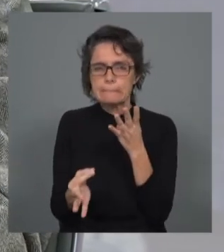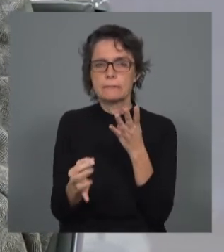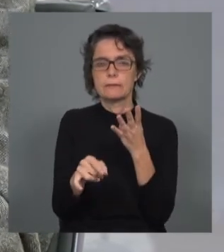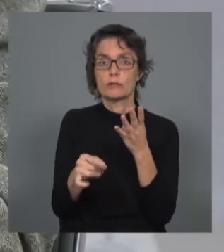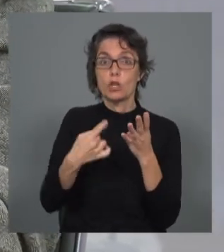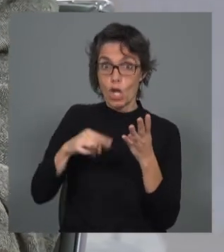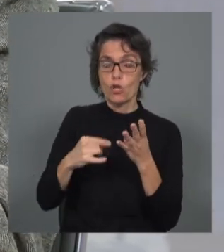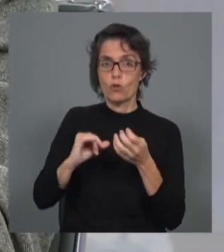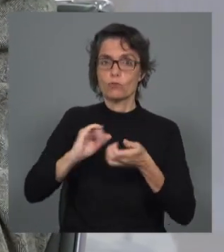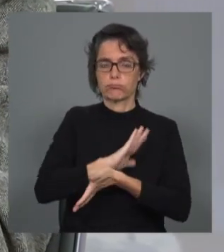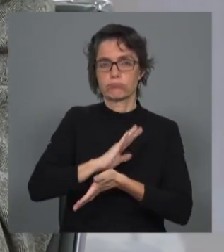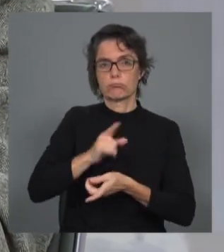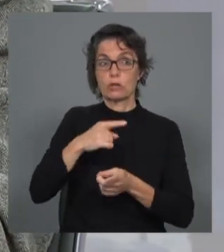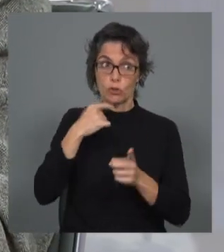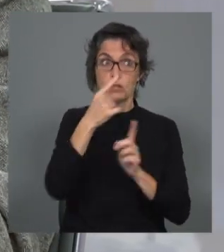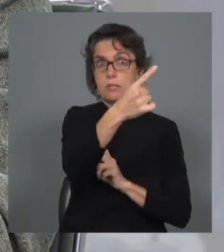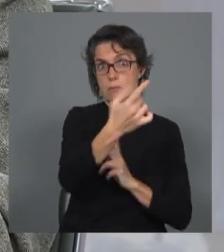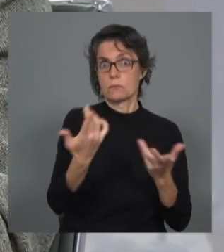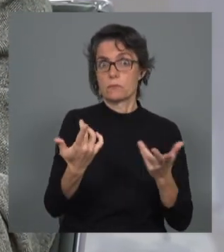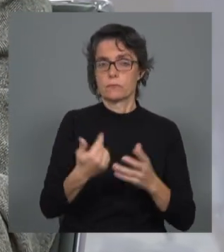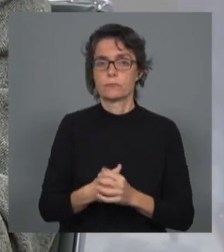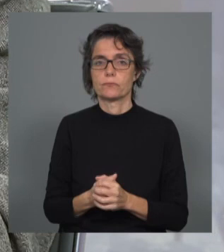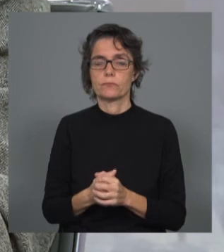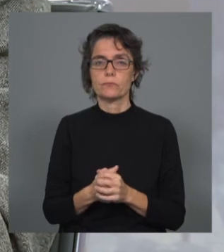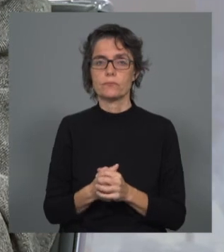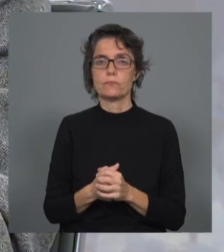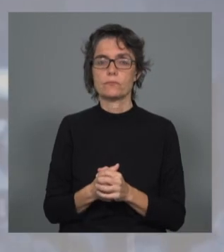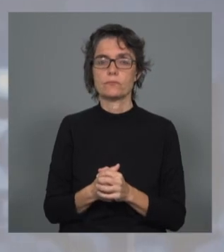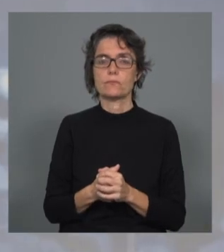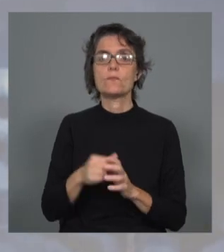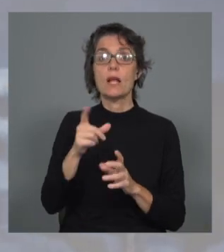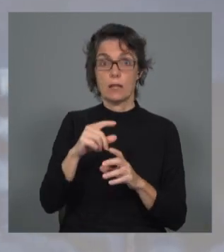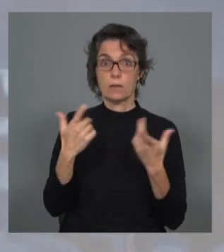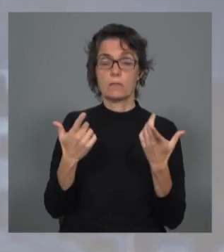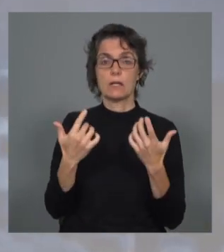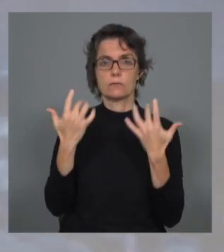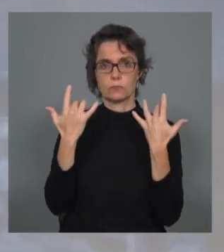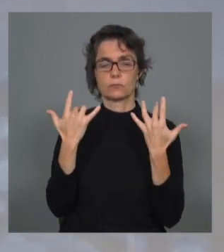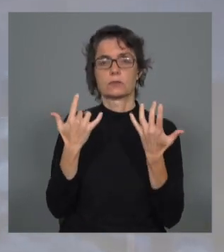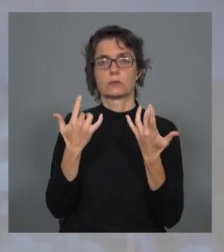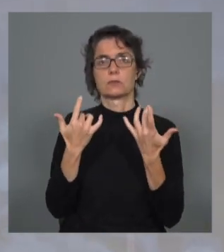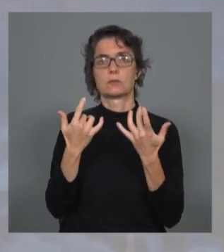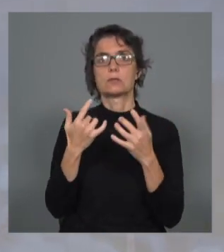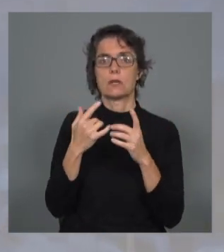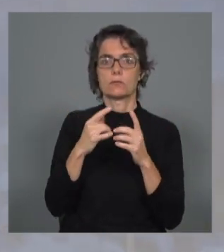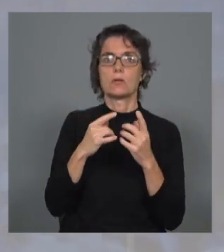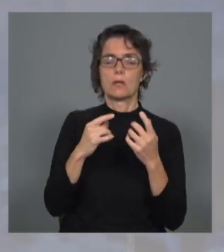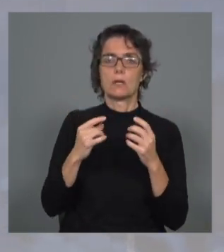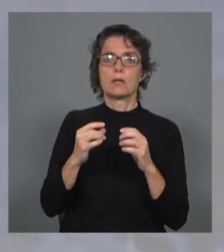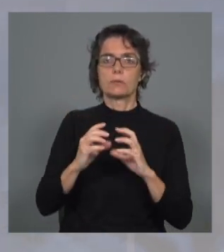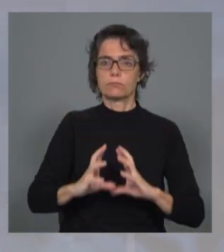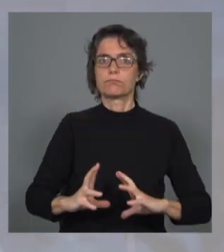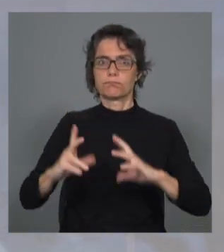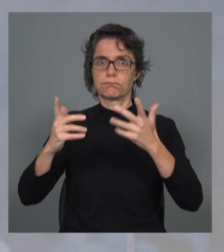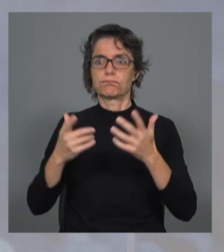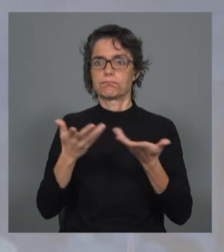nós que a transmitimos à Direção-Geral de Saúde. E felizmente que chegou, através de muitos títulos, chegou essa informação às comunidades, não só de